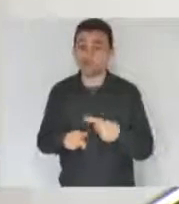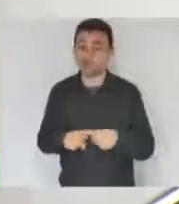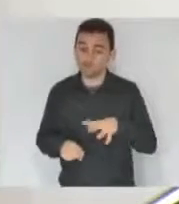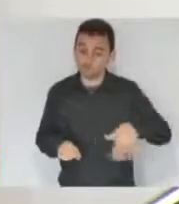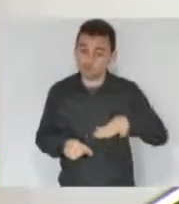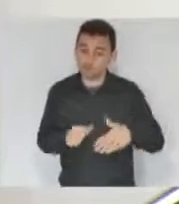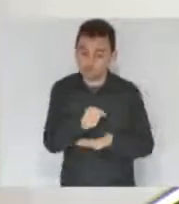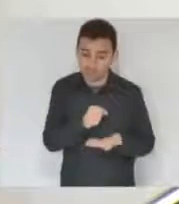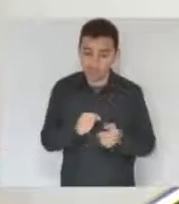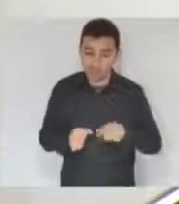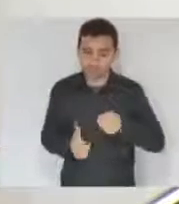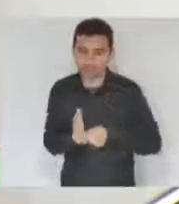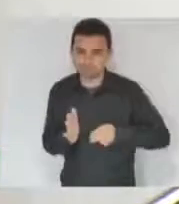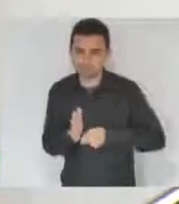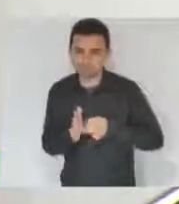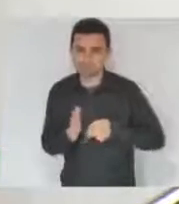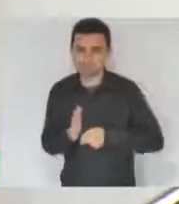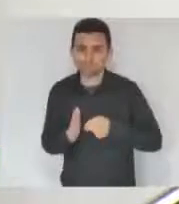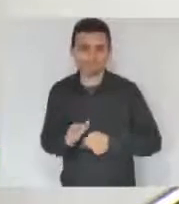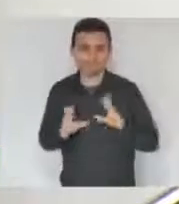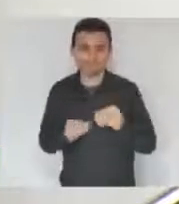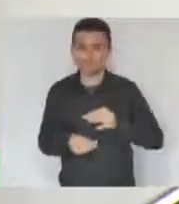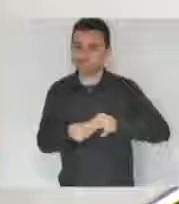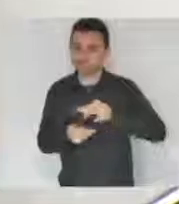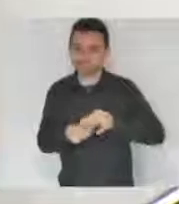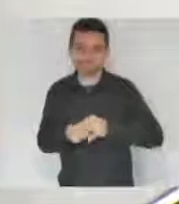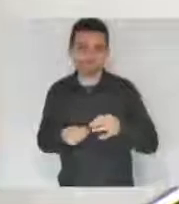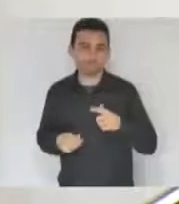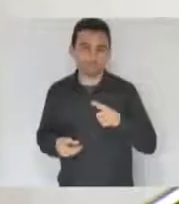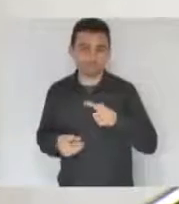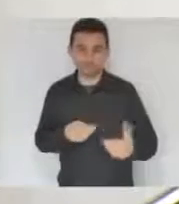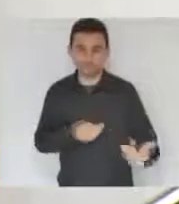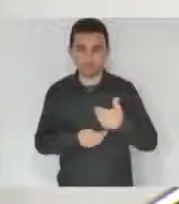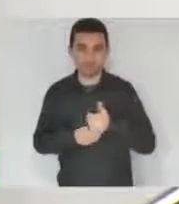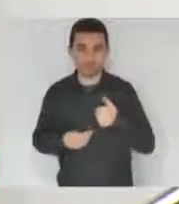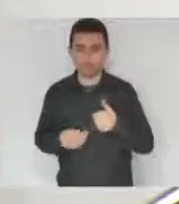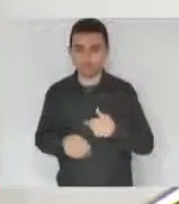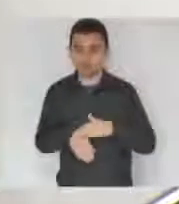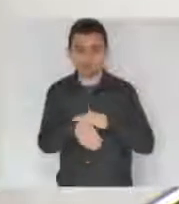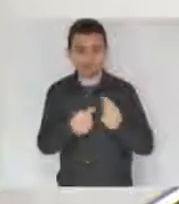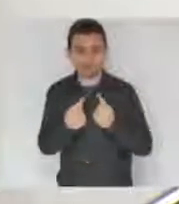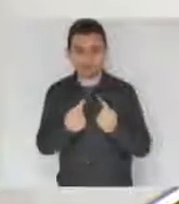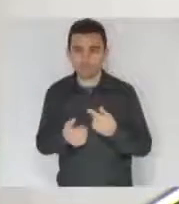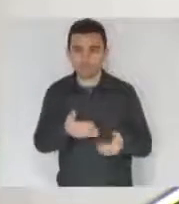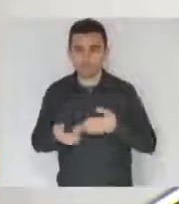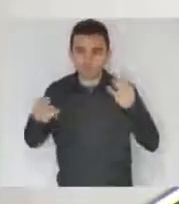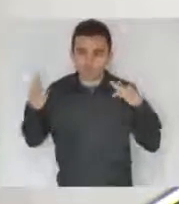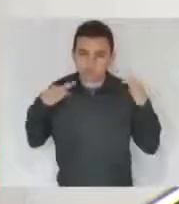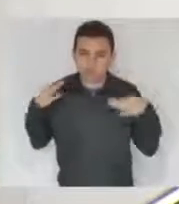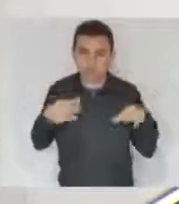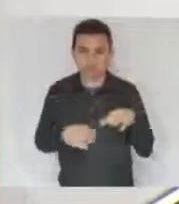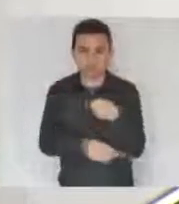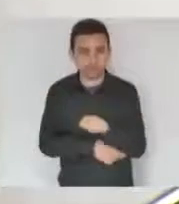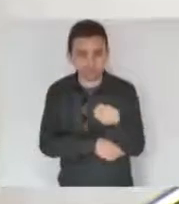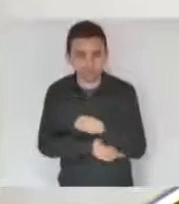bases. Todas as instituições têm acesso a cada um de nós. O trade turístico, a associação comercial, a